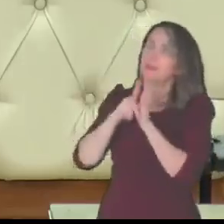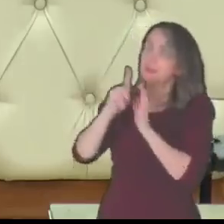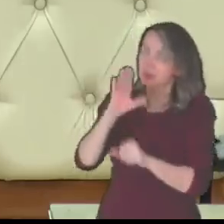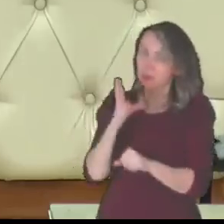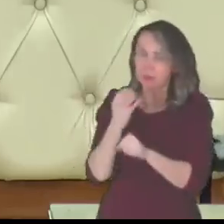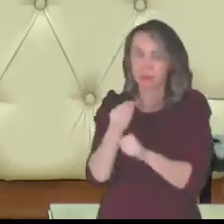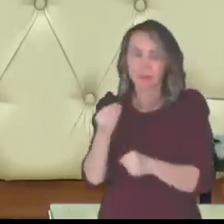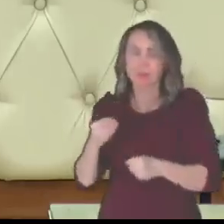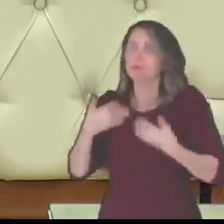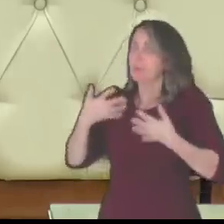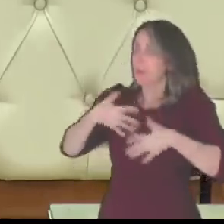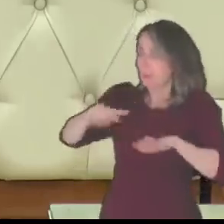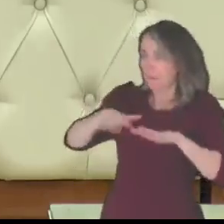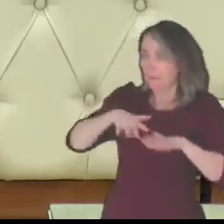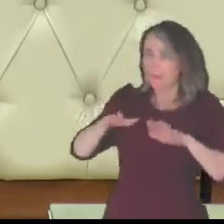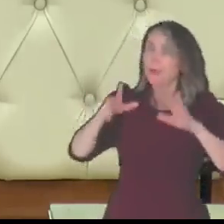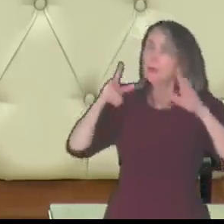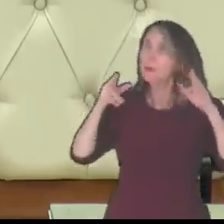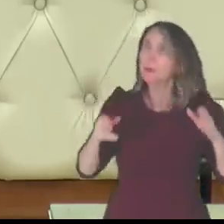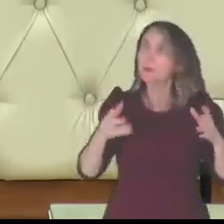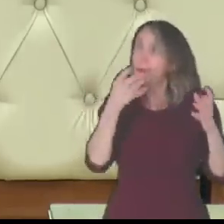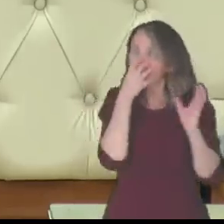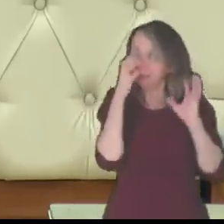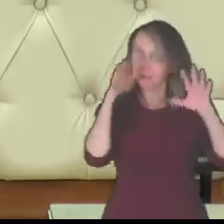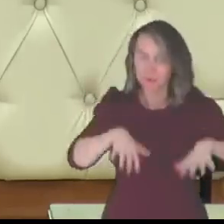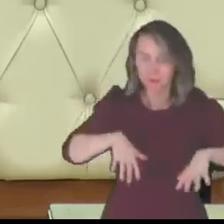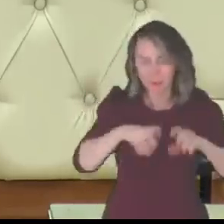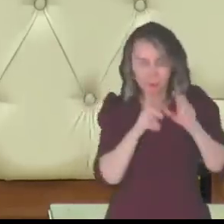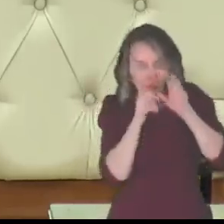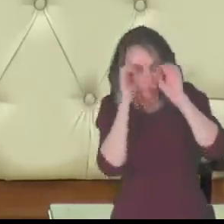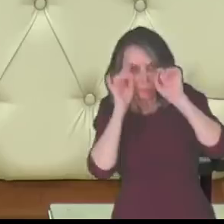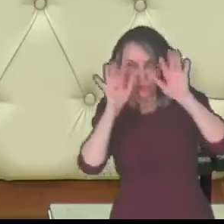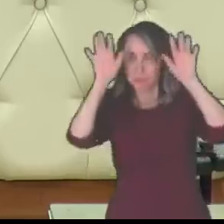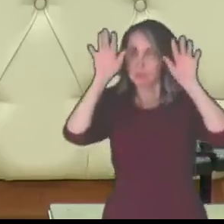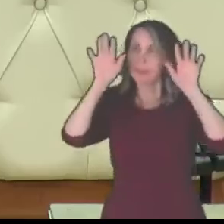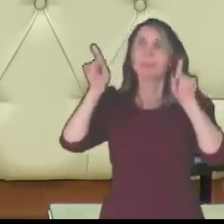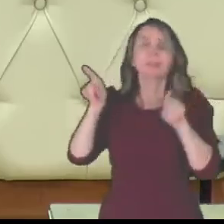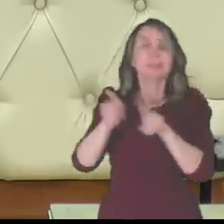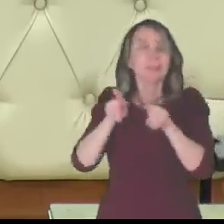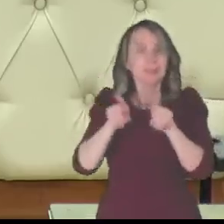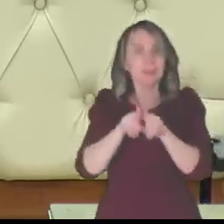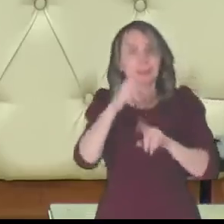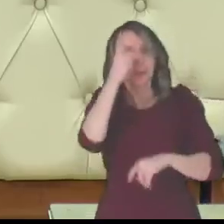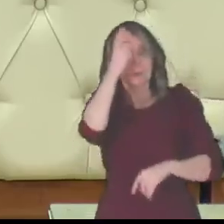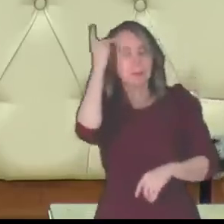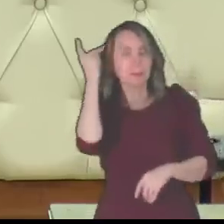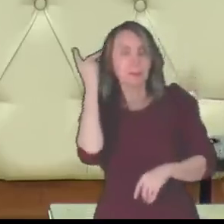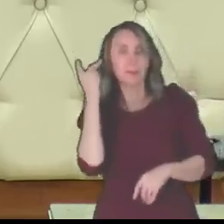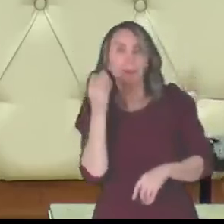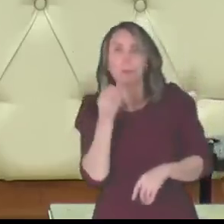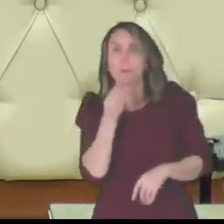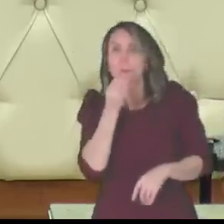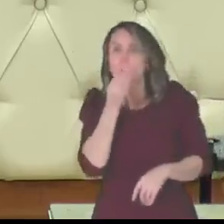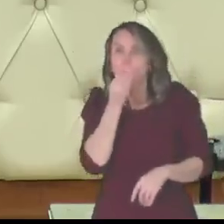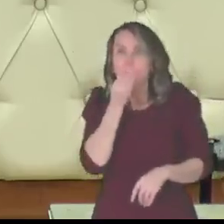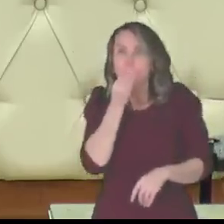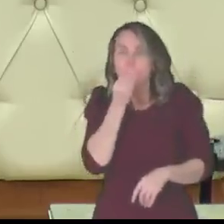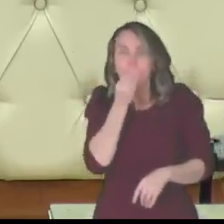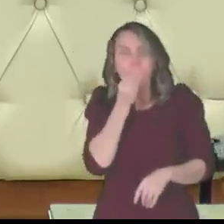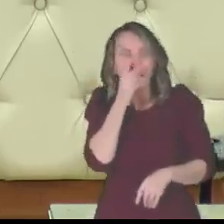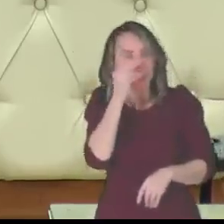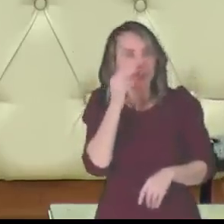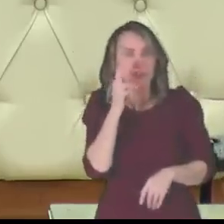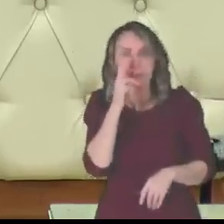saltar como servos e a língua dos mudos cantar Jesus tem muito crente mudo tem muito crente parado